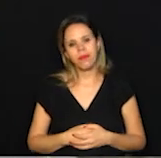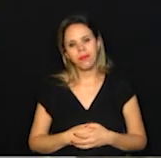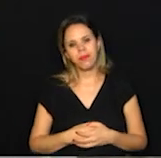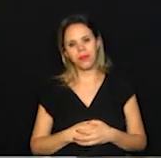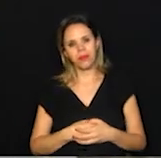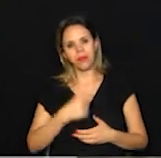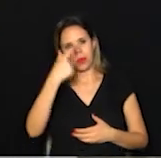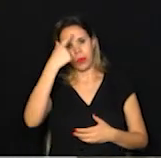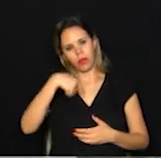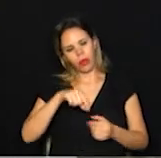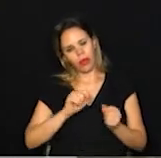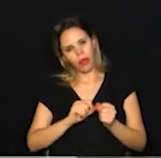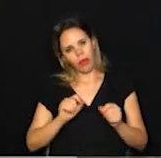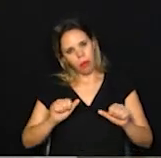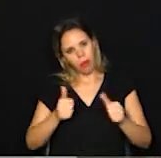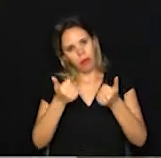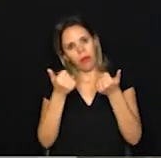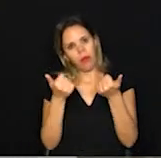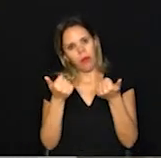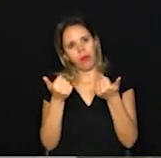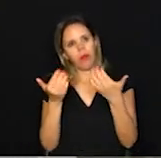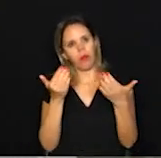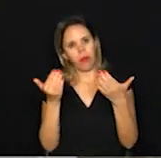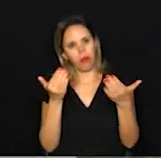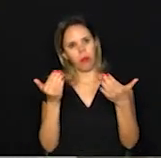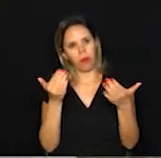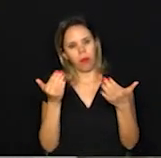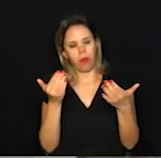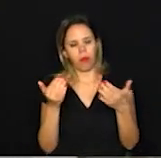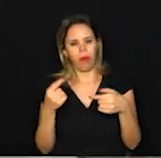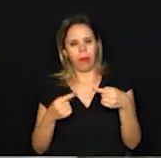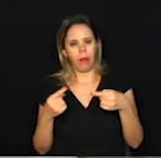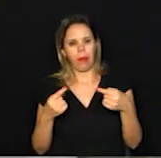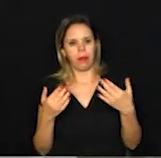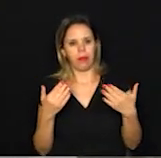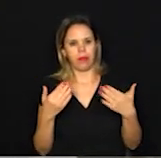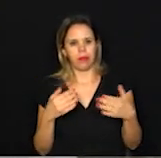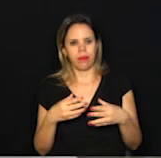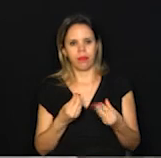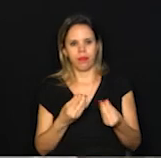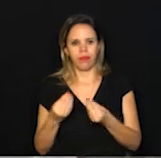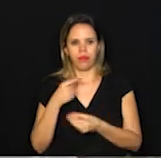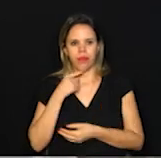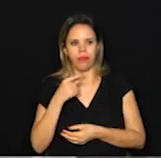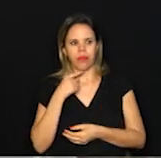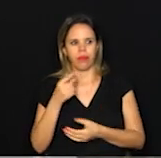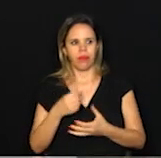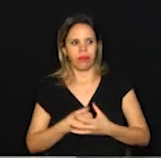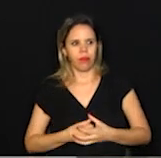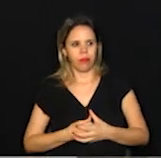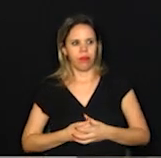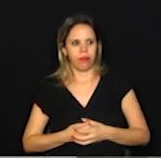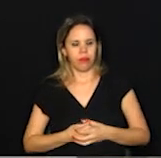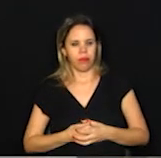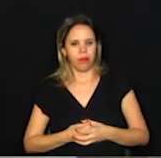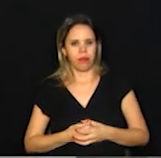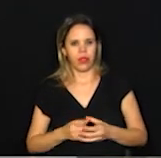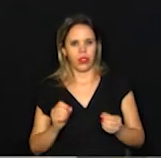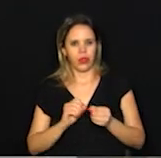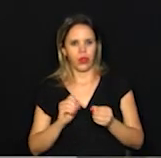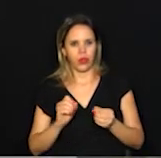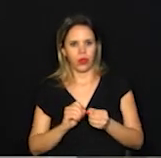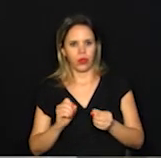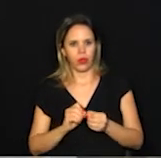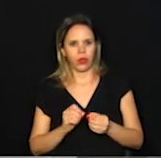Então, eu faço positivamente um balanço desse debate, porque muitas dúvidas se fizeram